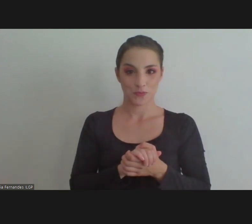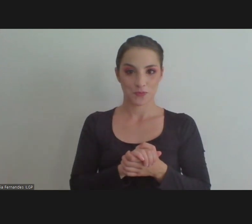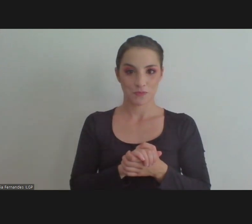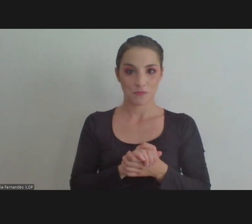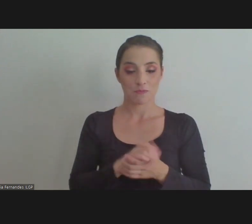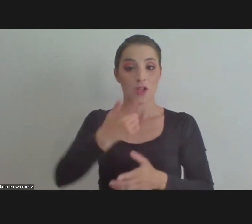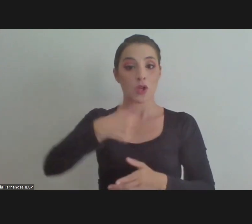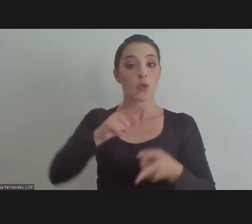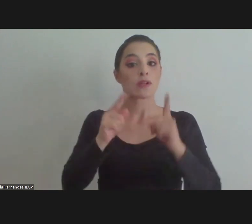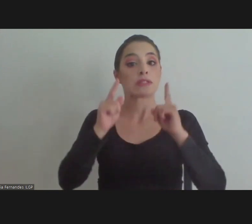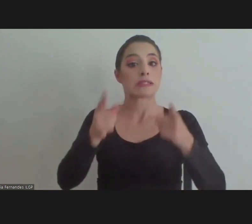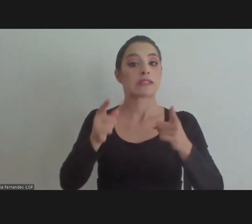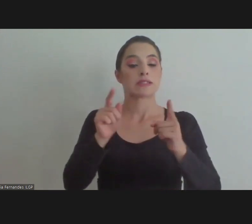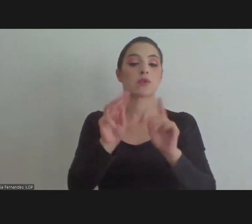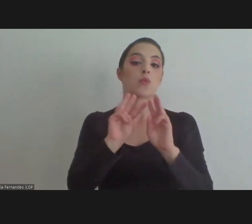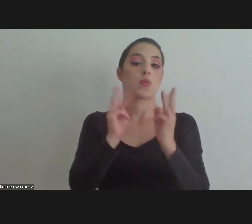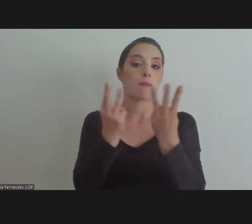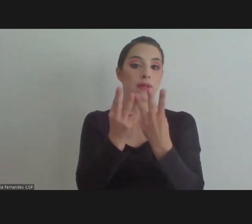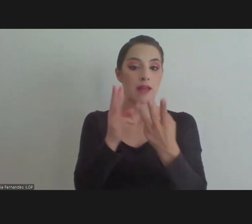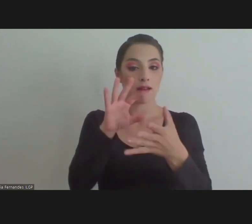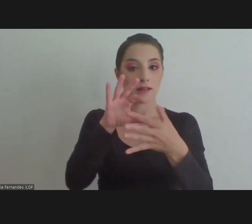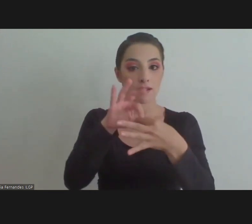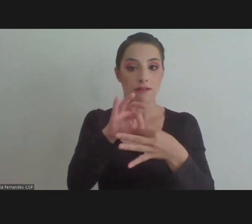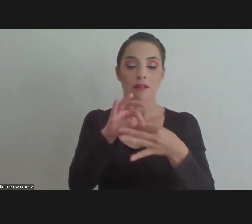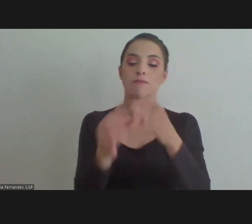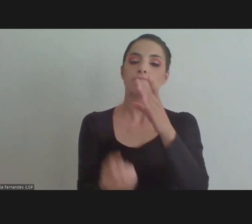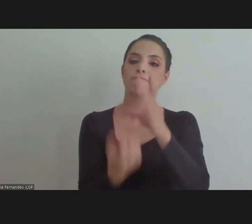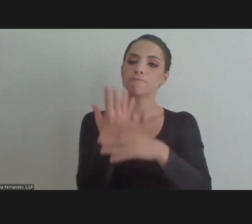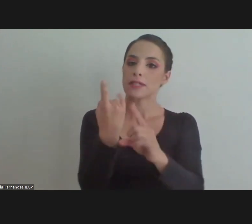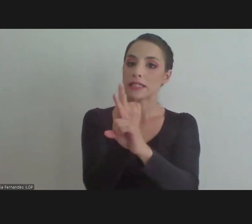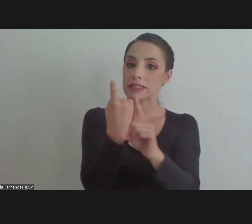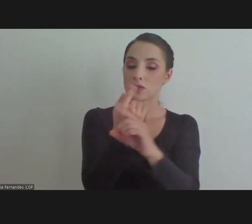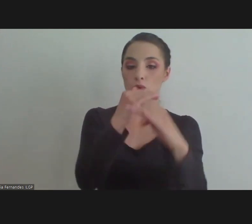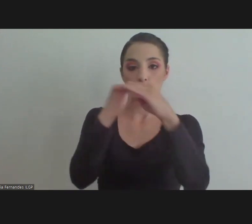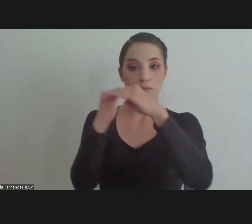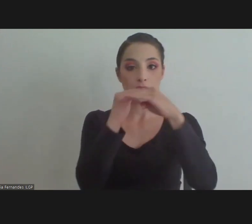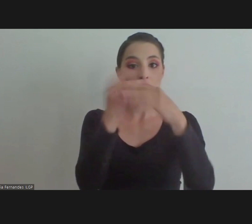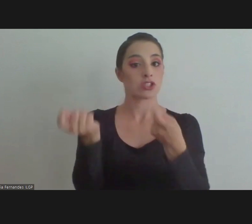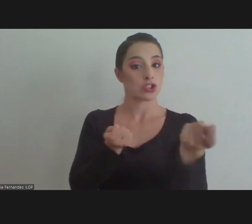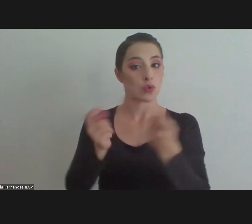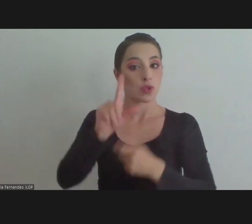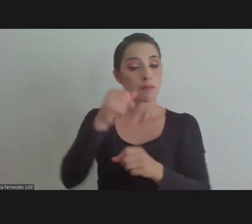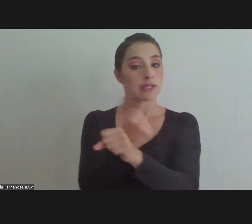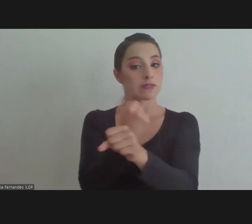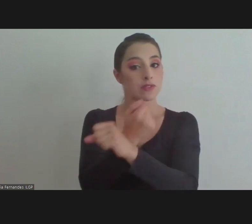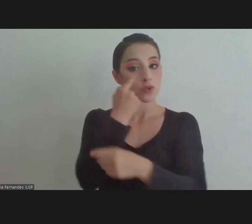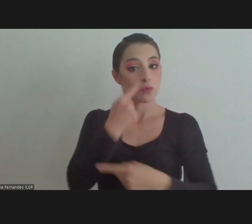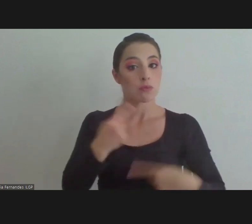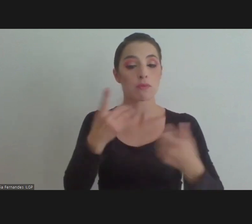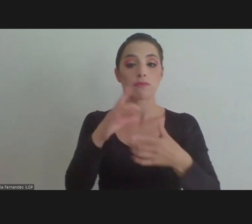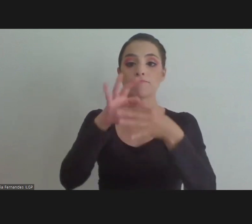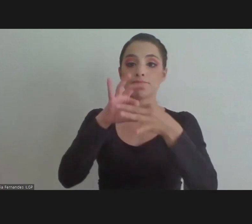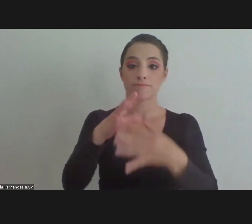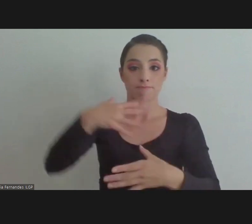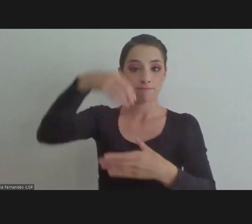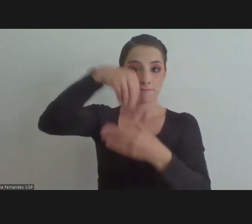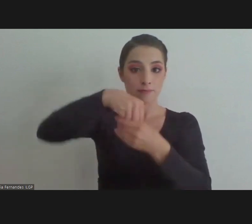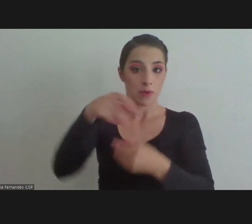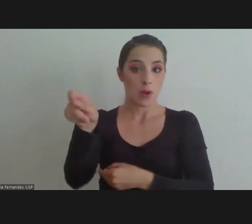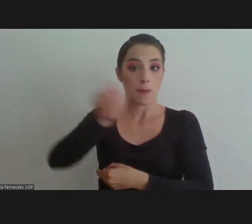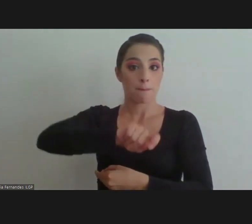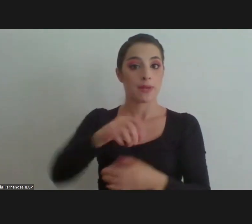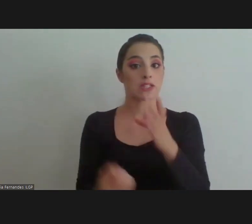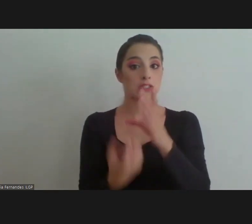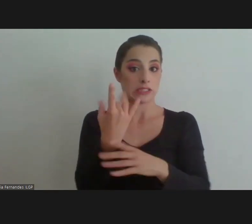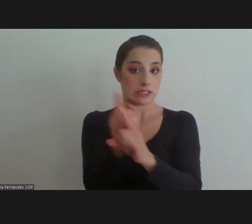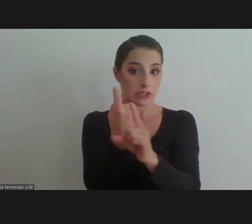Vamos dar início ao webinar RINAP, Inovação para a Sustentabilidade na Gestão e Serviço Público, inserido no âmbito do mês da inovação que se comemora ao